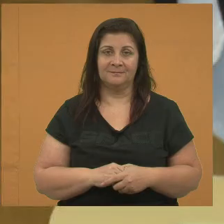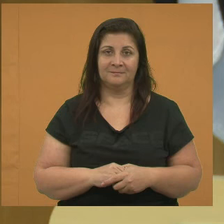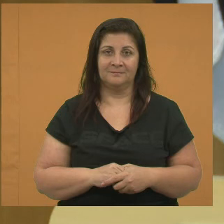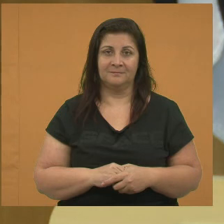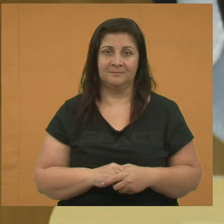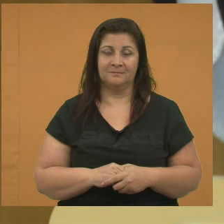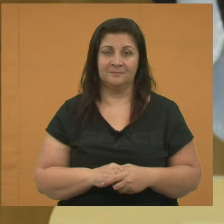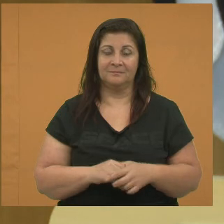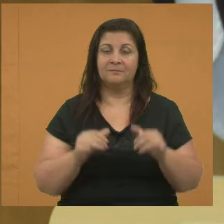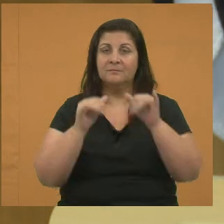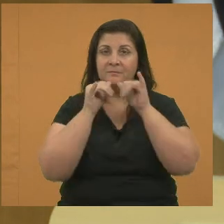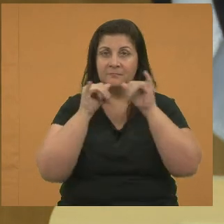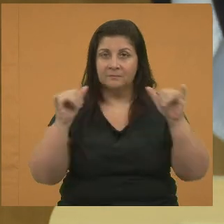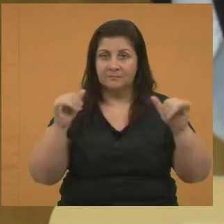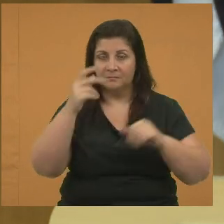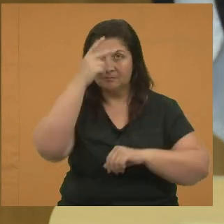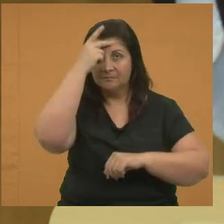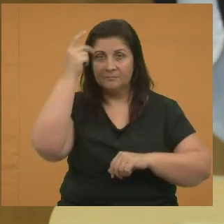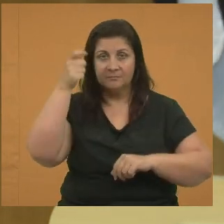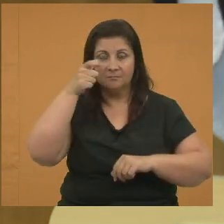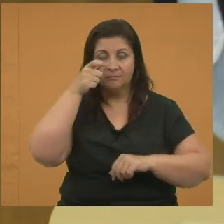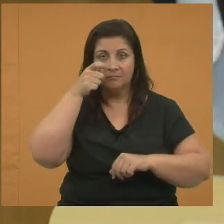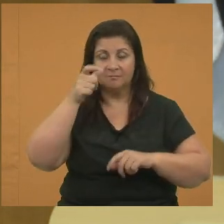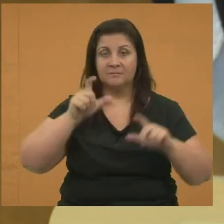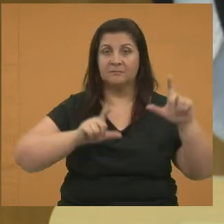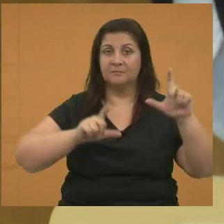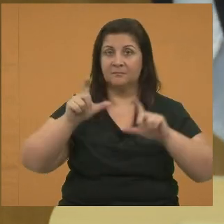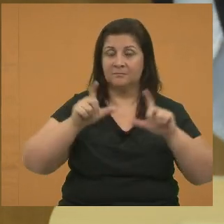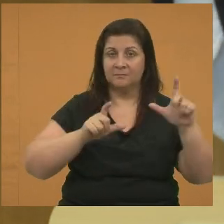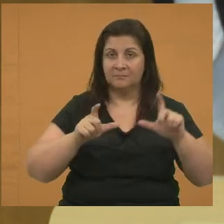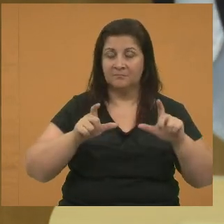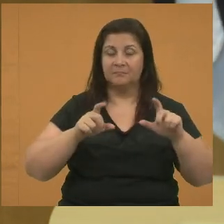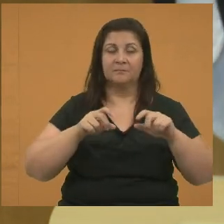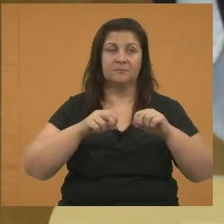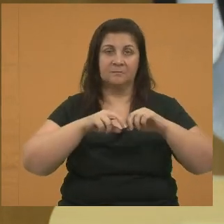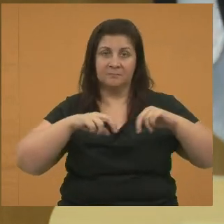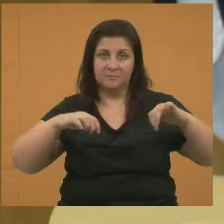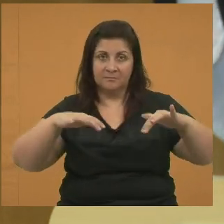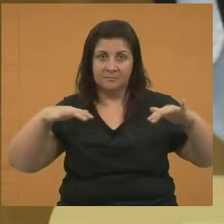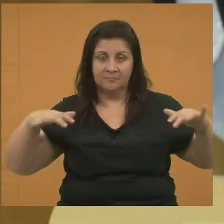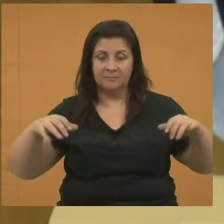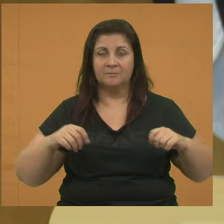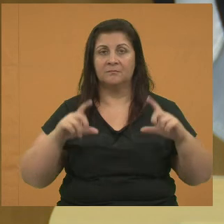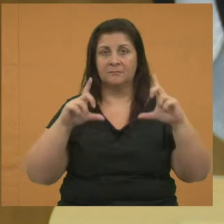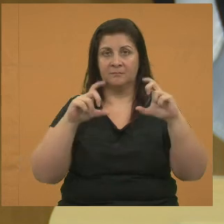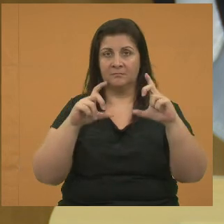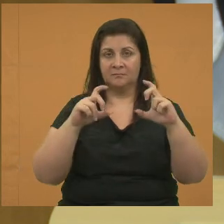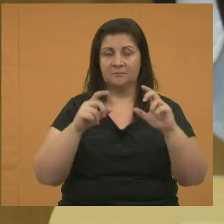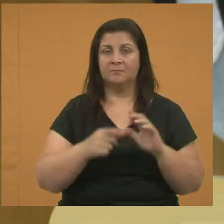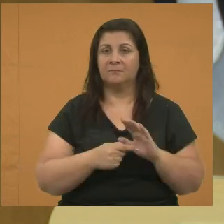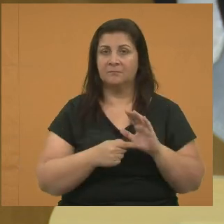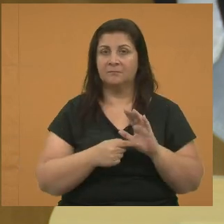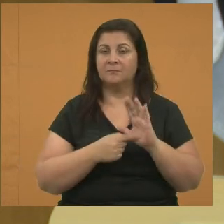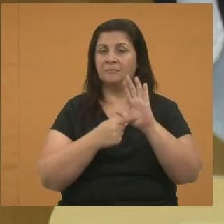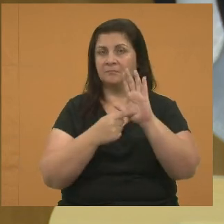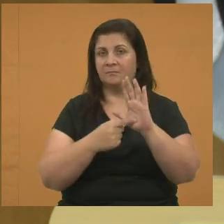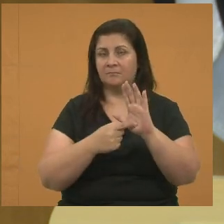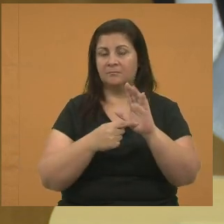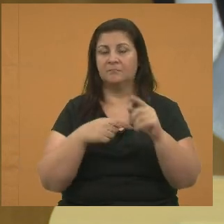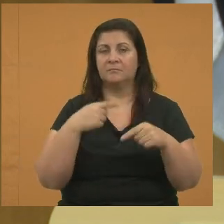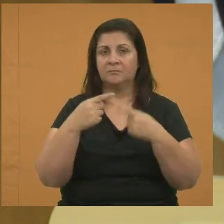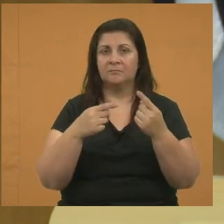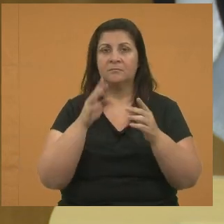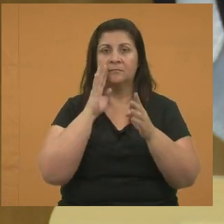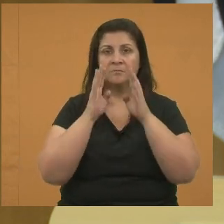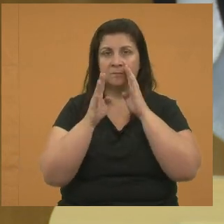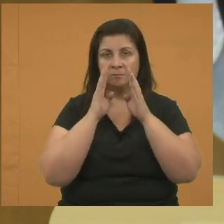Informamos aos telespectadores, internautas e pessoas presentes no plenário que as fotos dessa sessão estarão disponíveis no Facebook